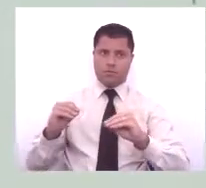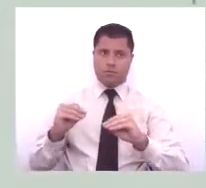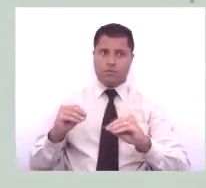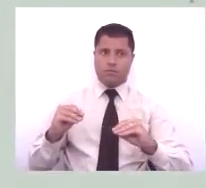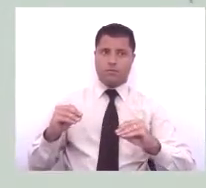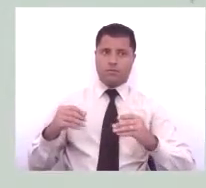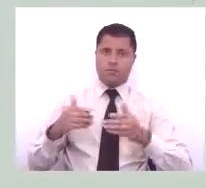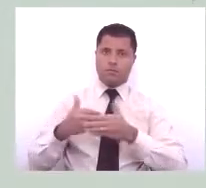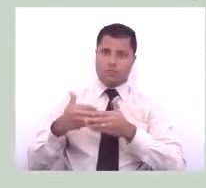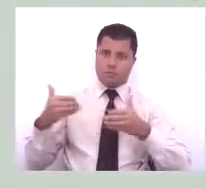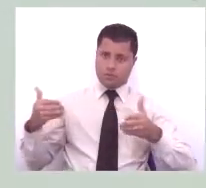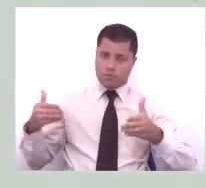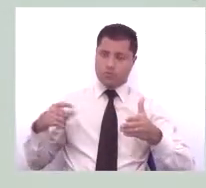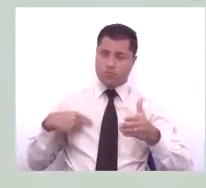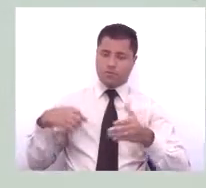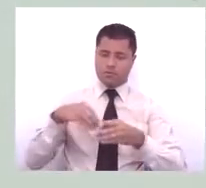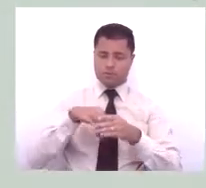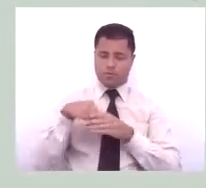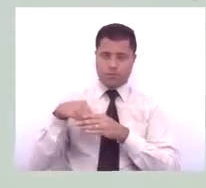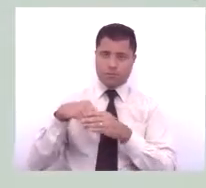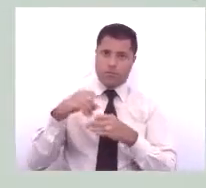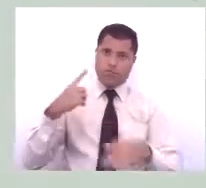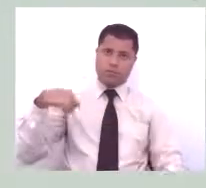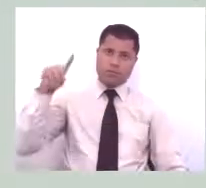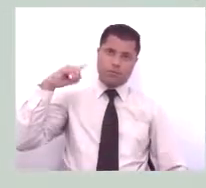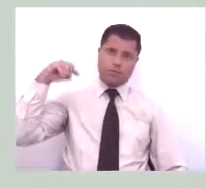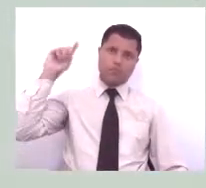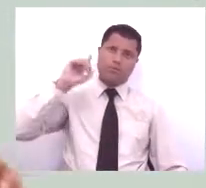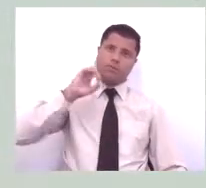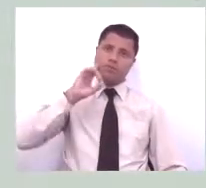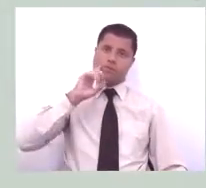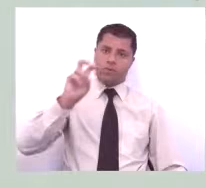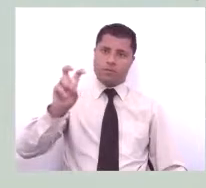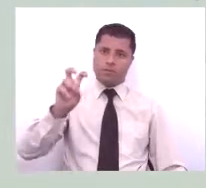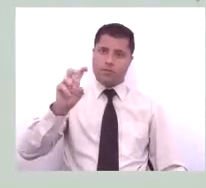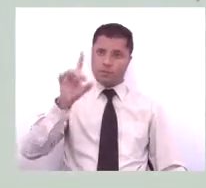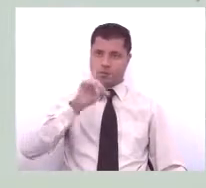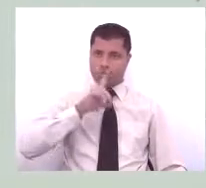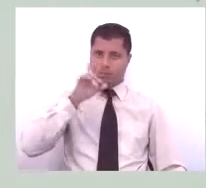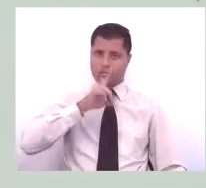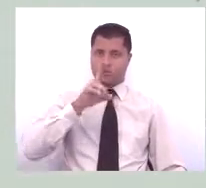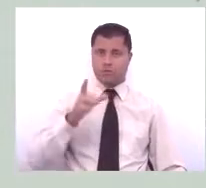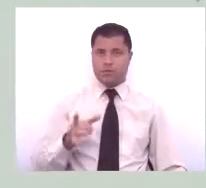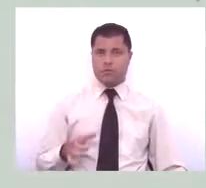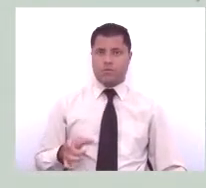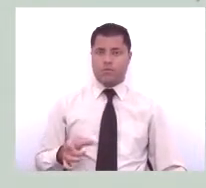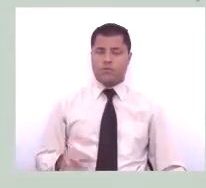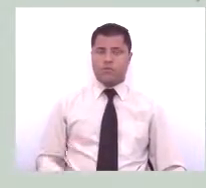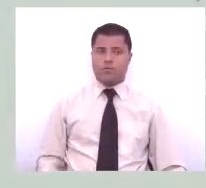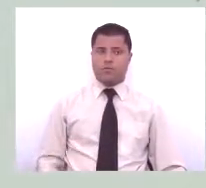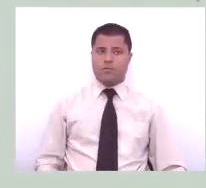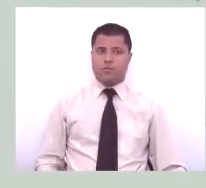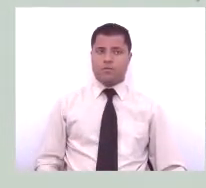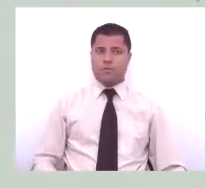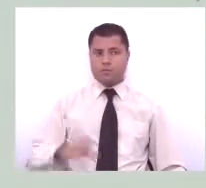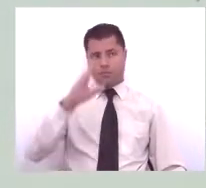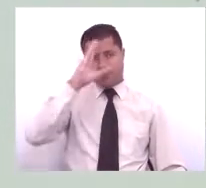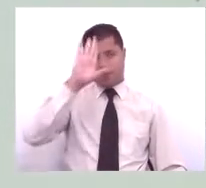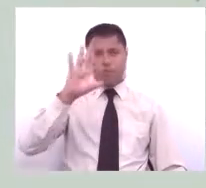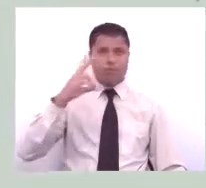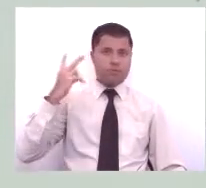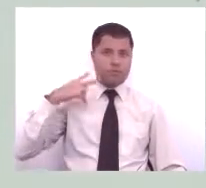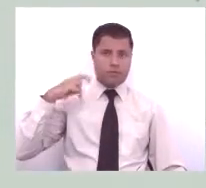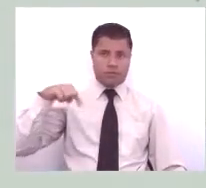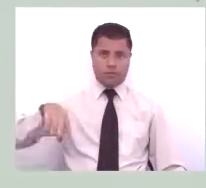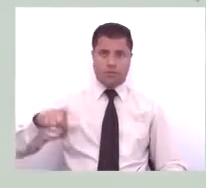nessas últimas eleições que aconteceu no dia 5, nesse domingo. Principalmente os vereadores da casa